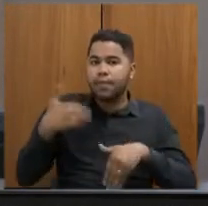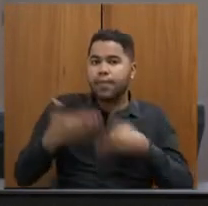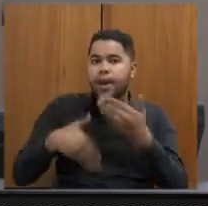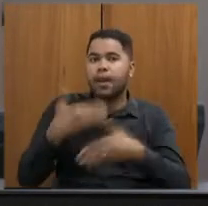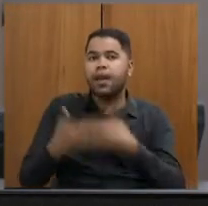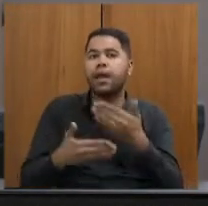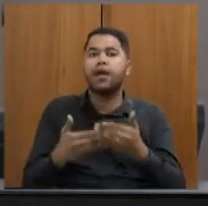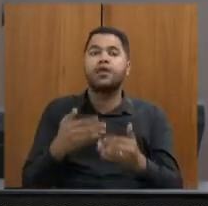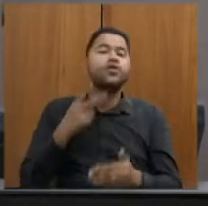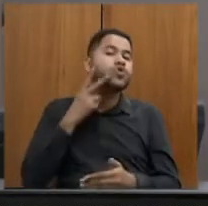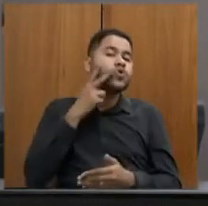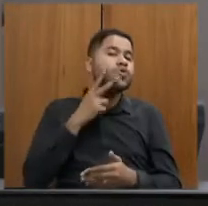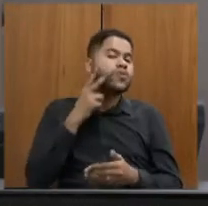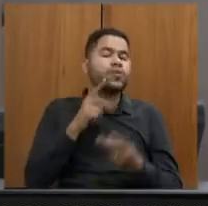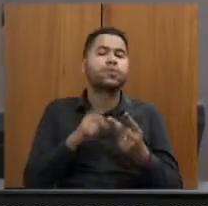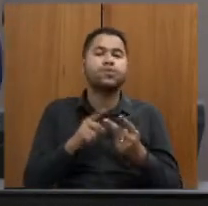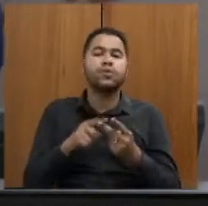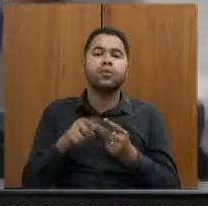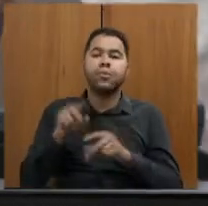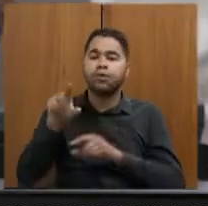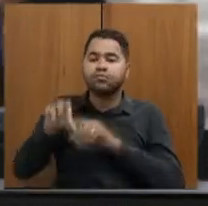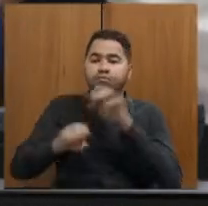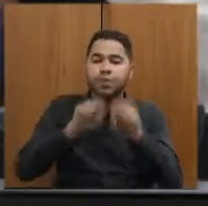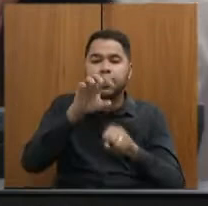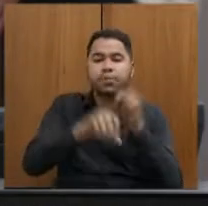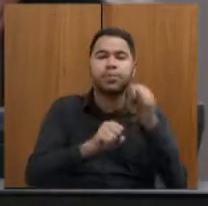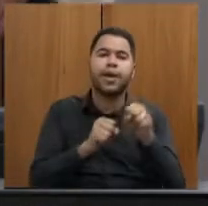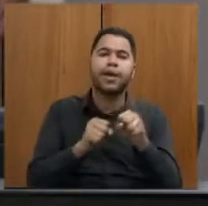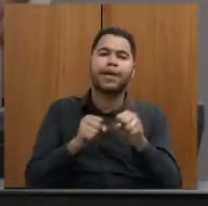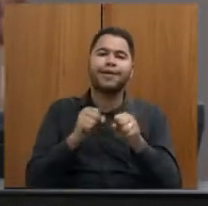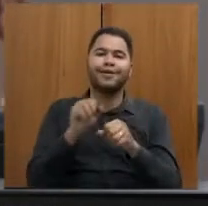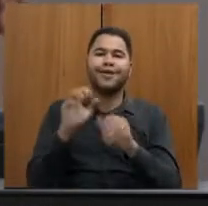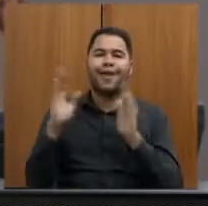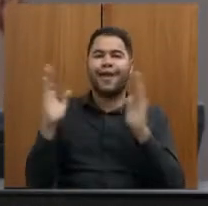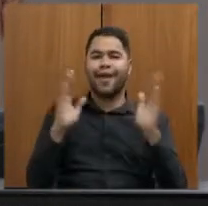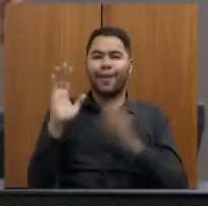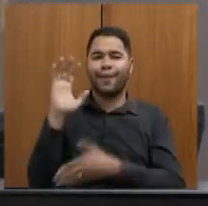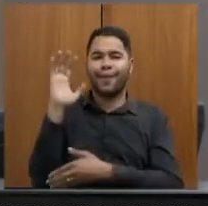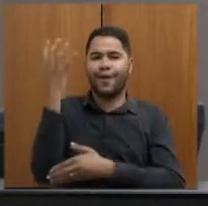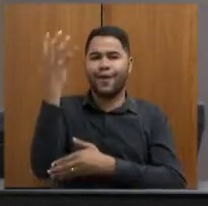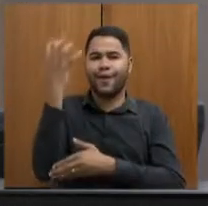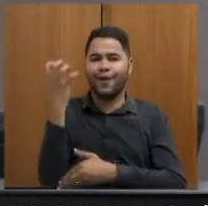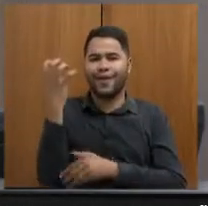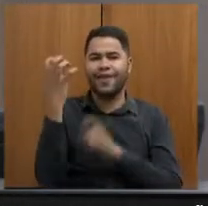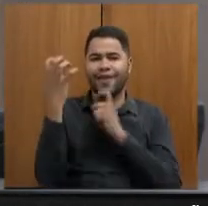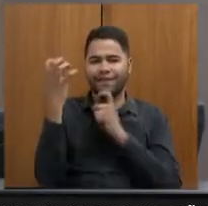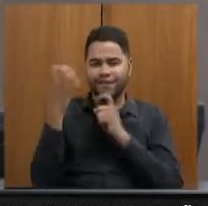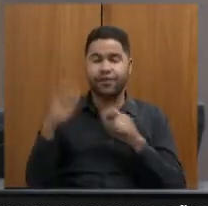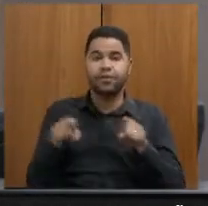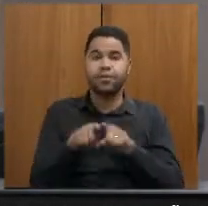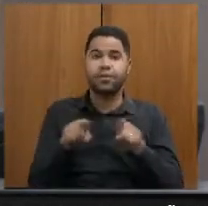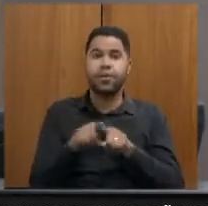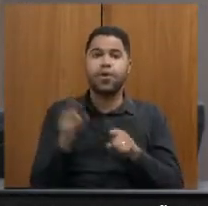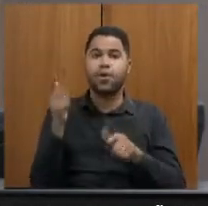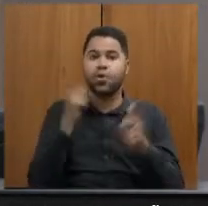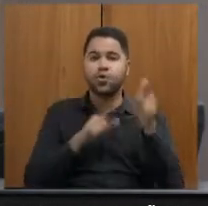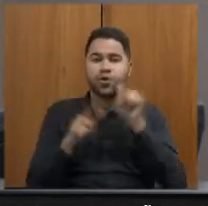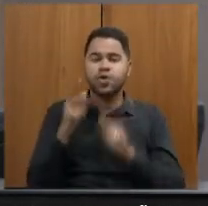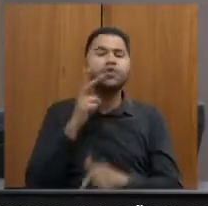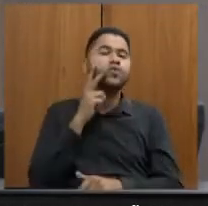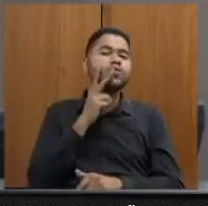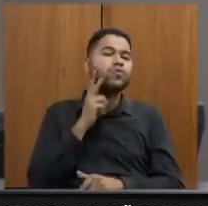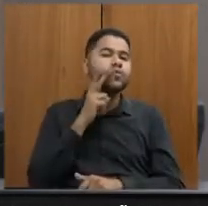produção de vinhos e colheita de inverno então nós temos aí vinhos com tecnologia para migue ganhando o concurso Nacional